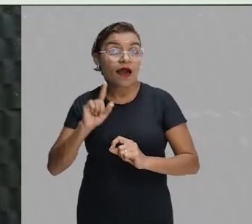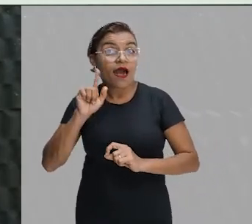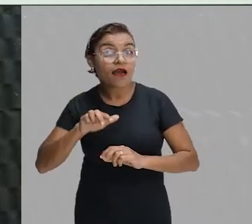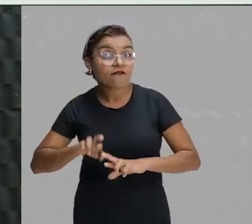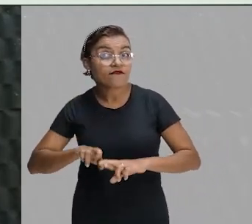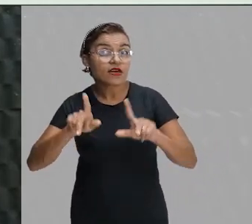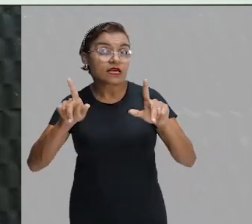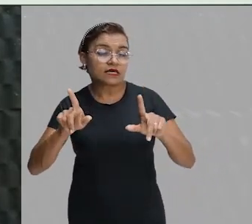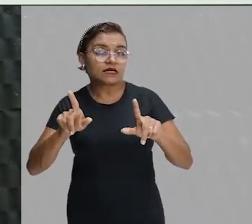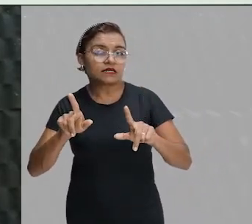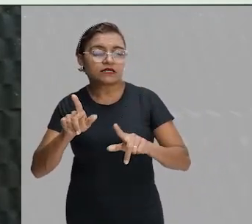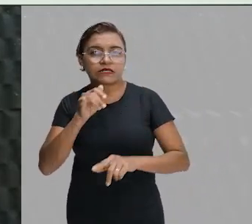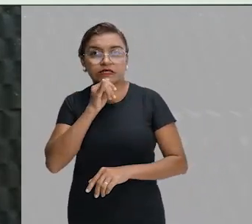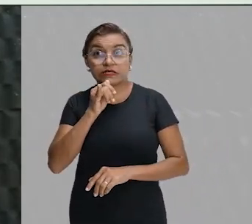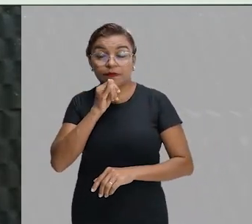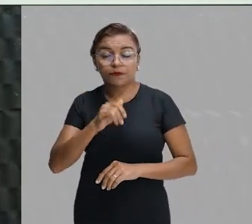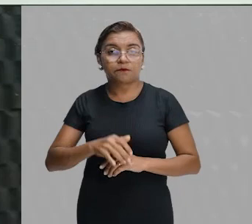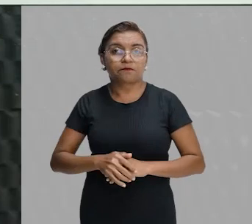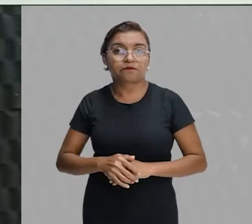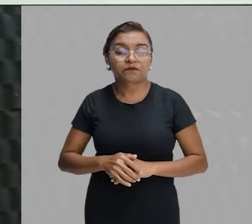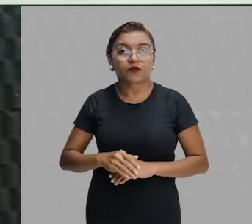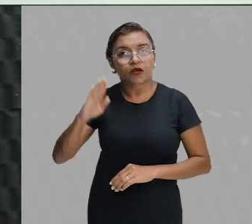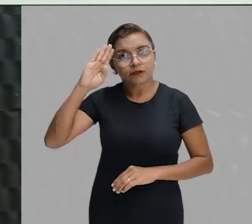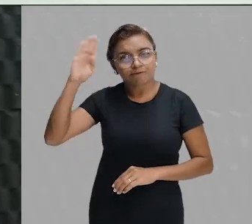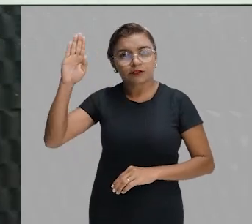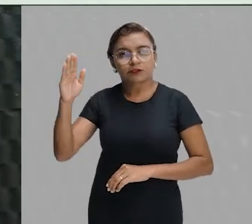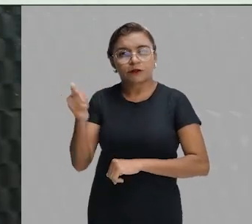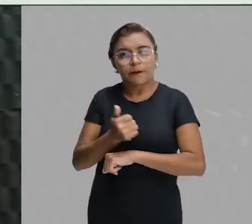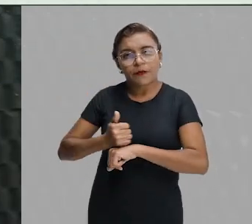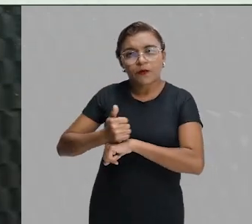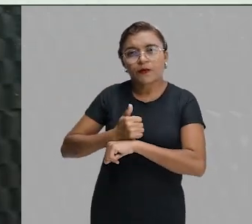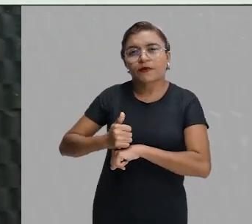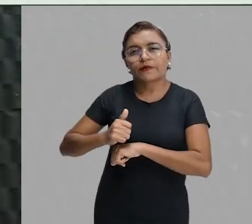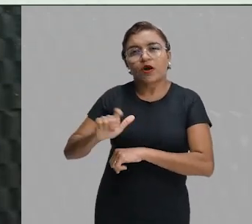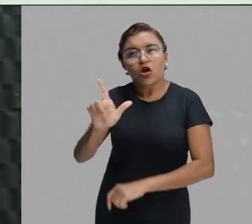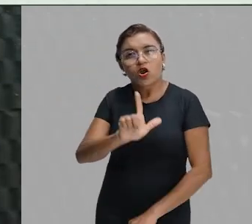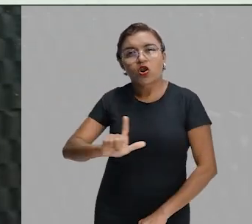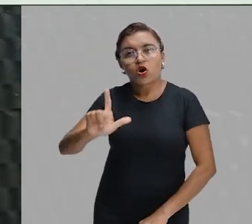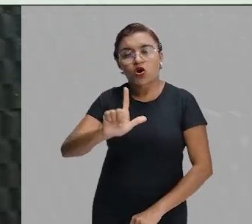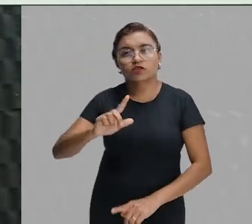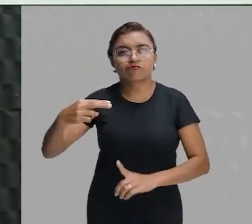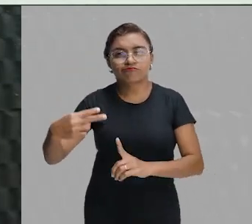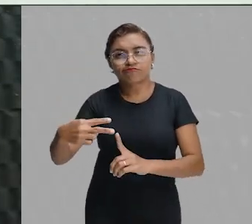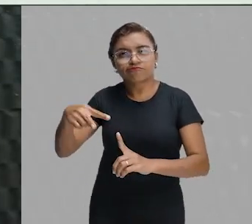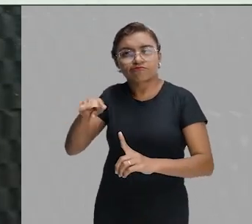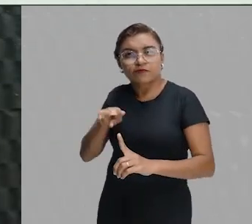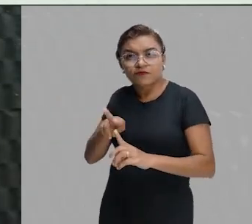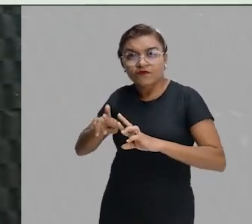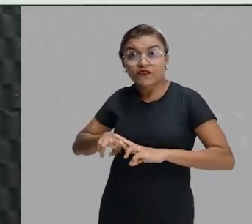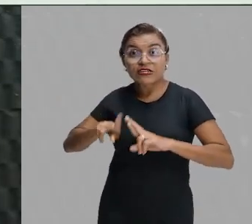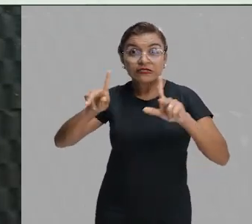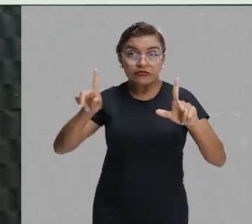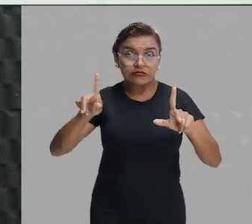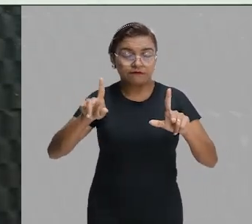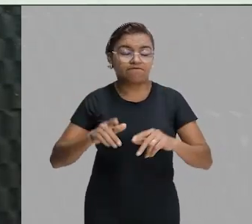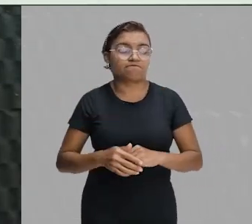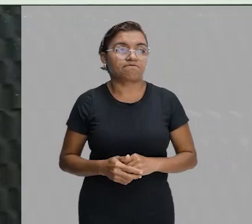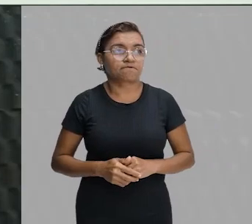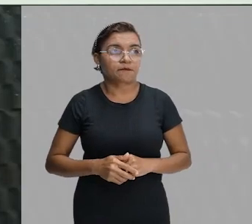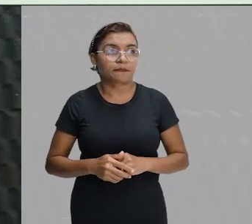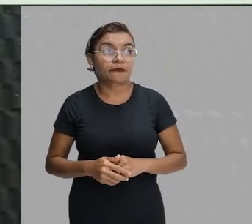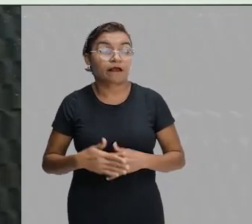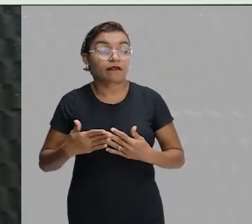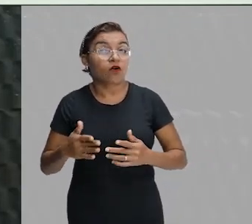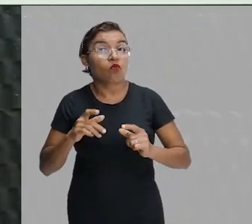diferenciado. Esses princípios da lógica traz para a gente uma outra perspectiva. Esses princípios da lógica, tá?